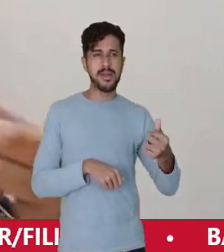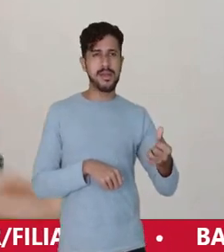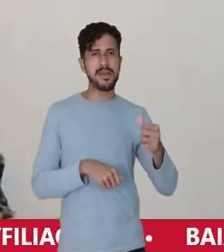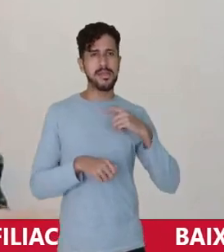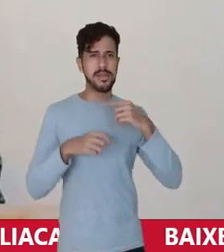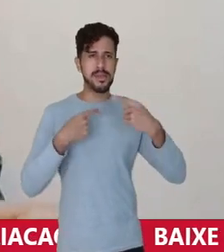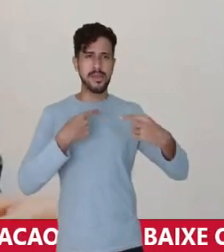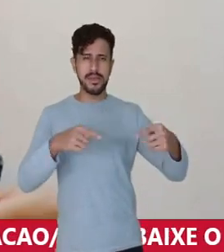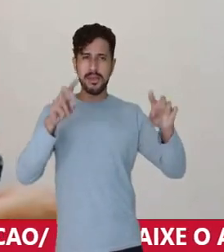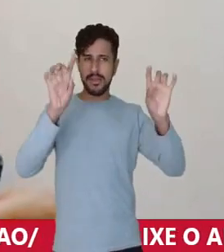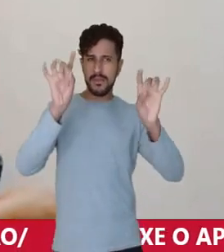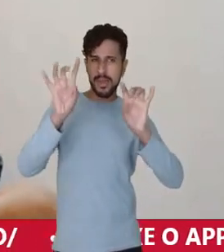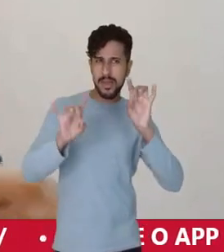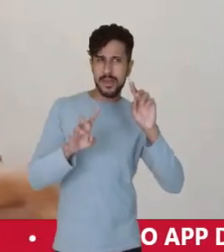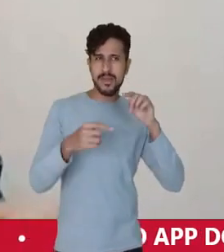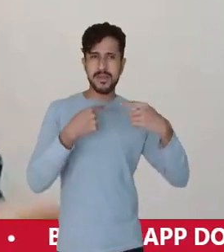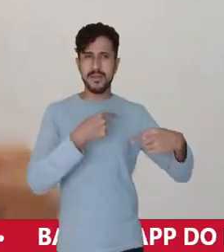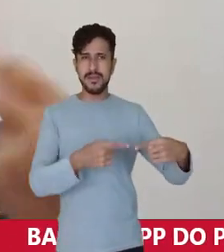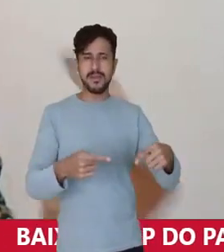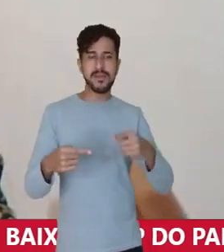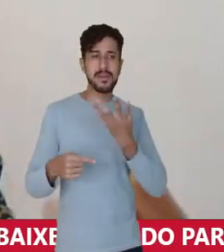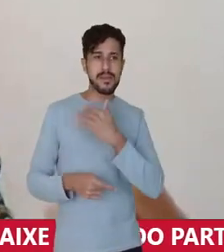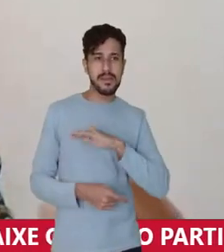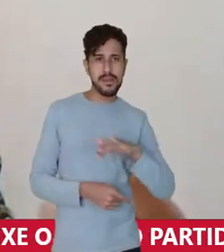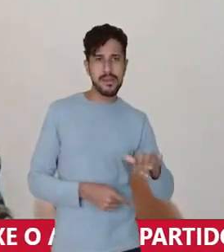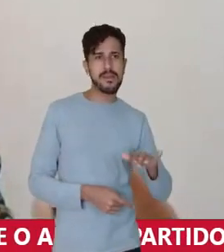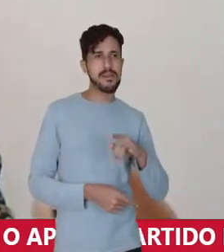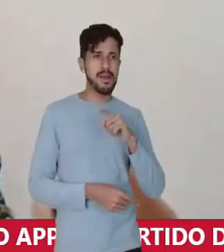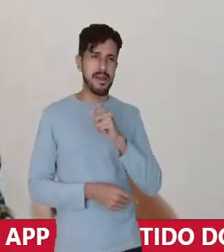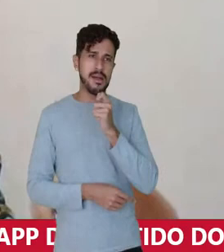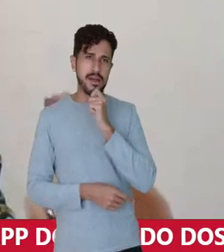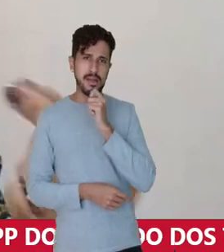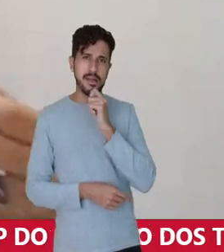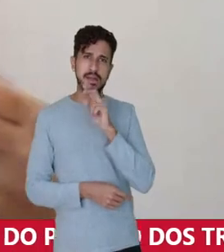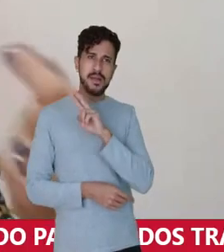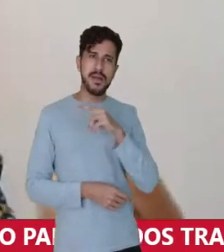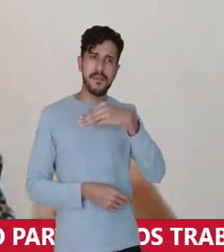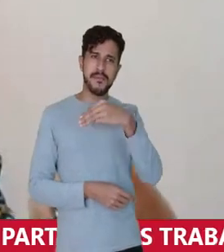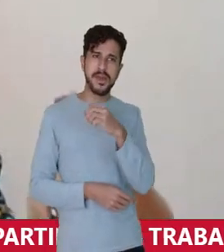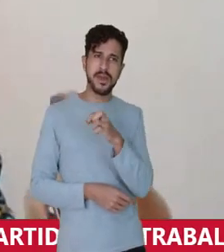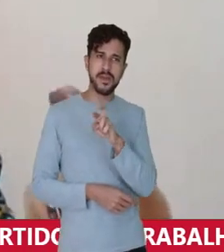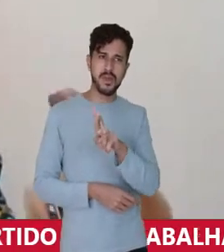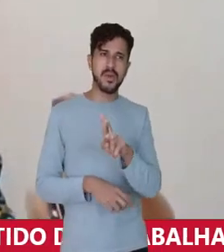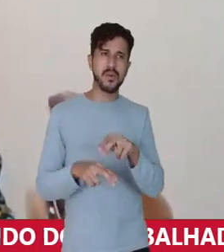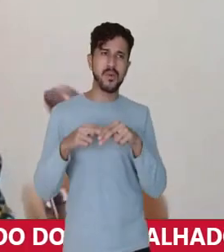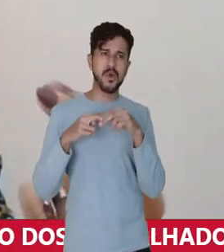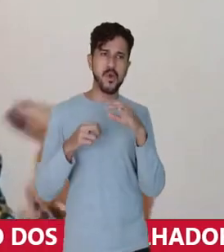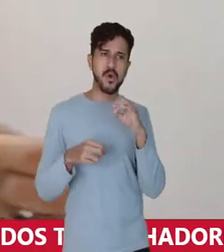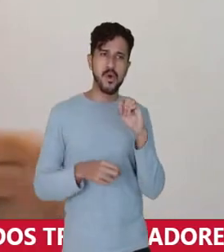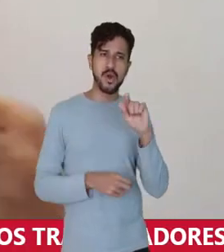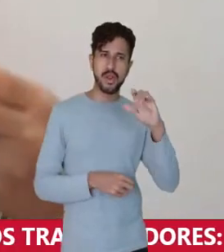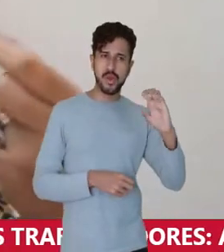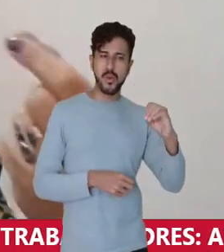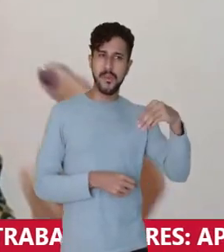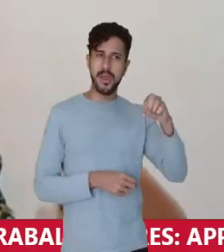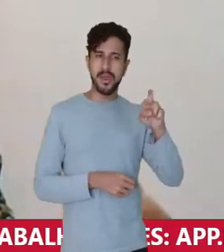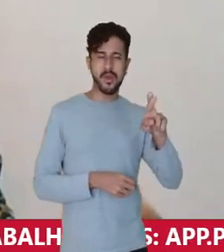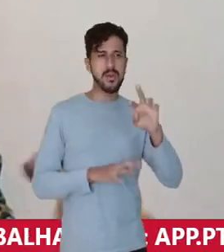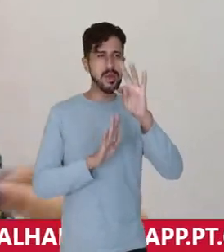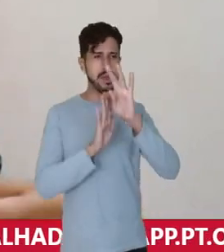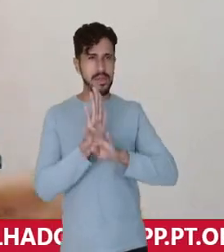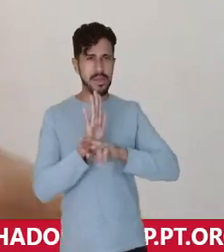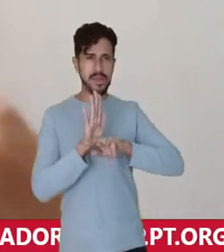pautas específicas para a discussão de criança, que ali ainda era chamado de menor, dado ao Código de Menores, né? Os textos